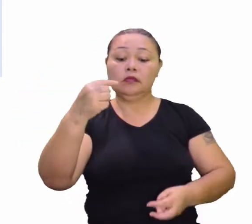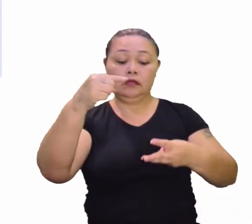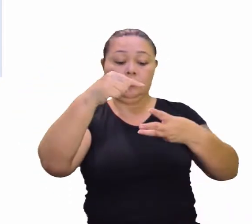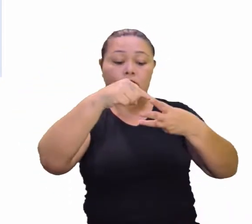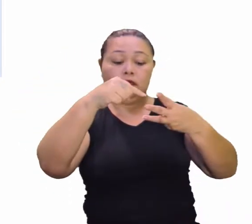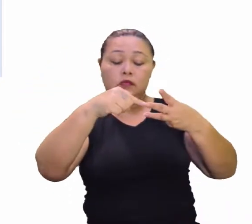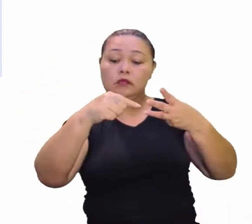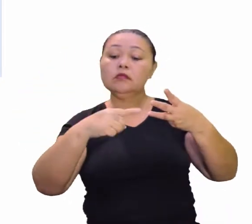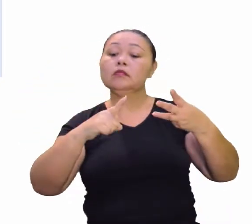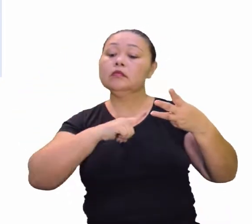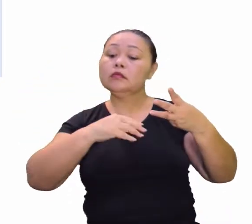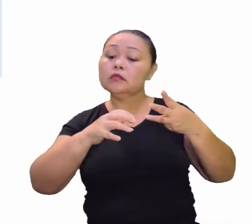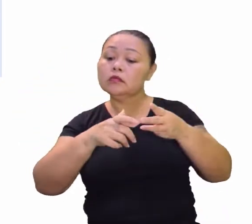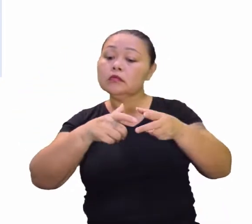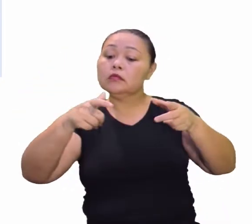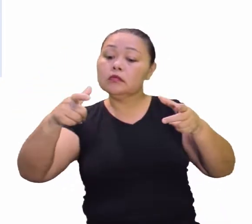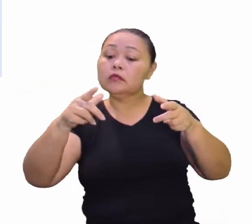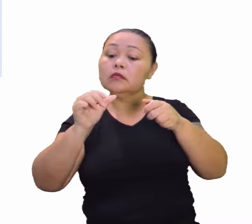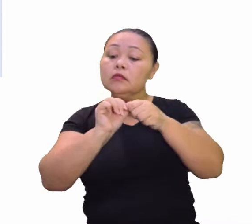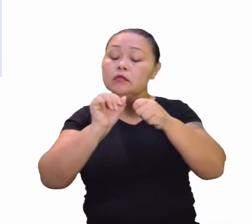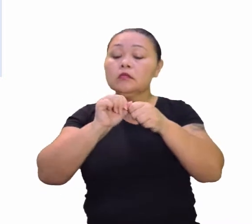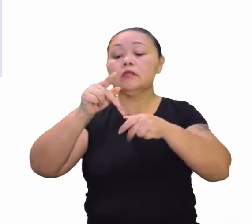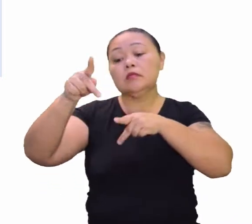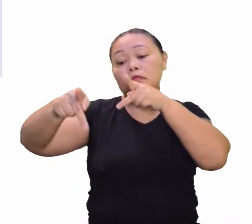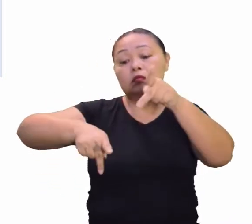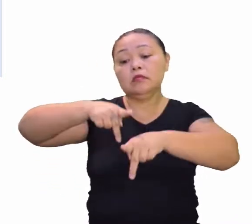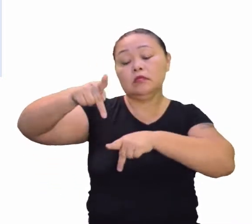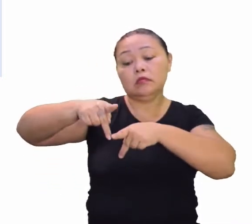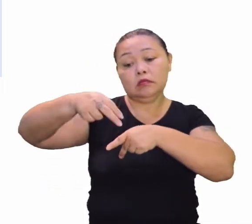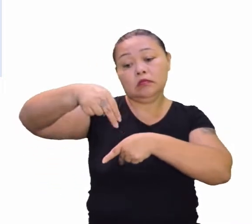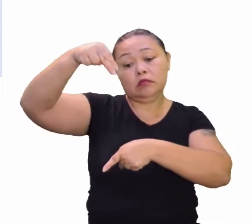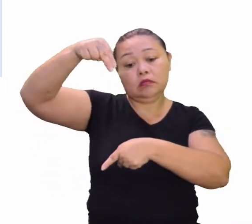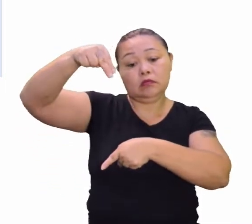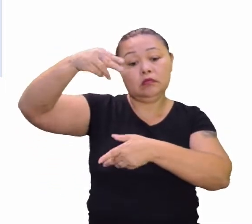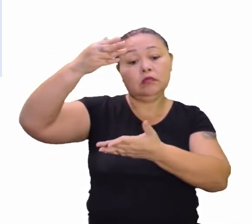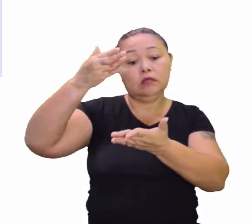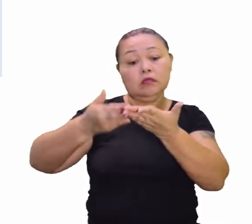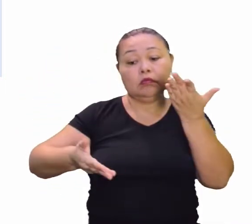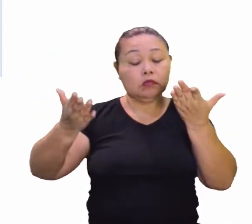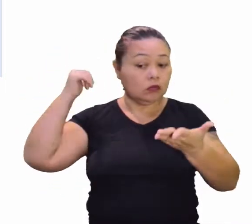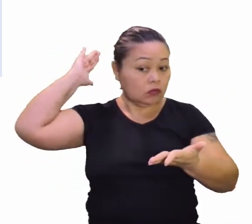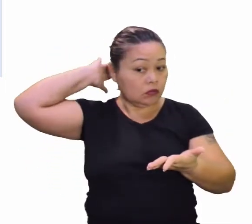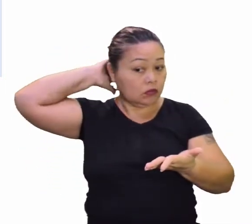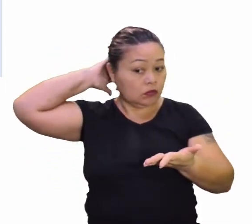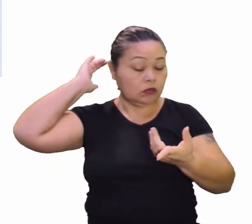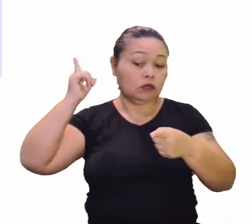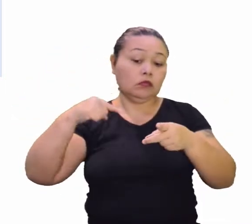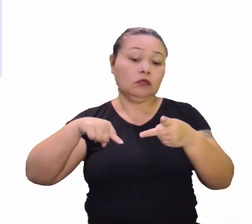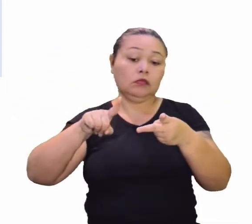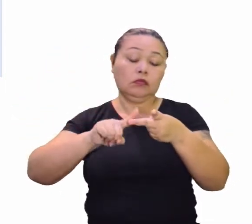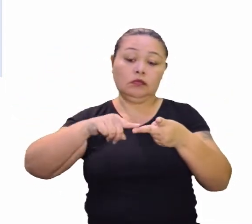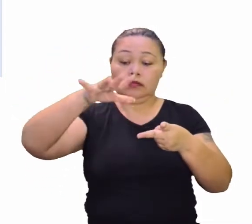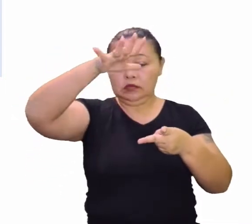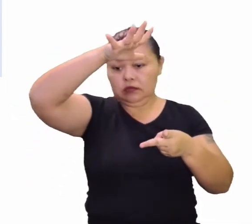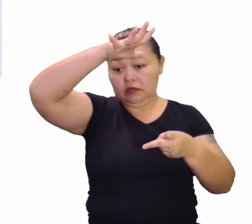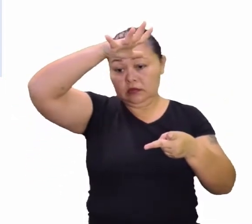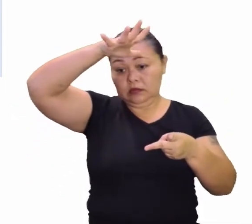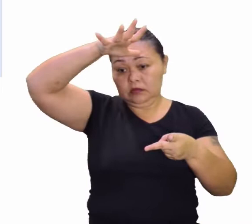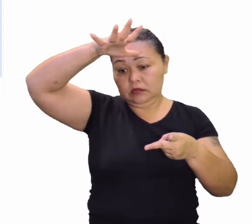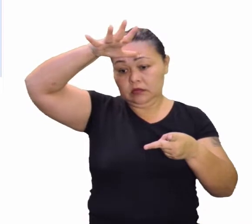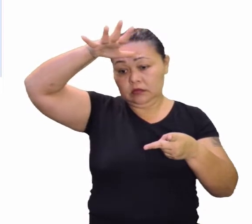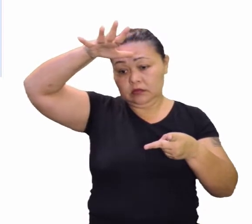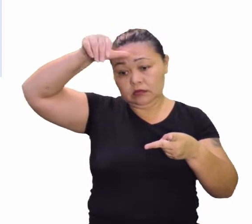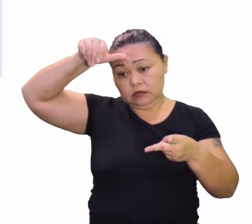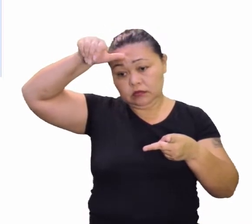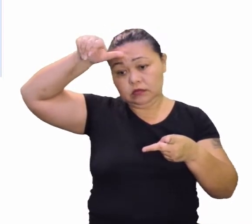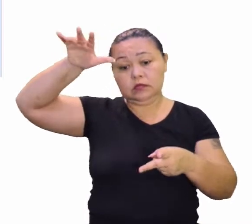terceira maior população da região norte. Ela só vai perder para o Pará e o